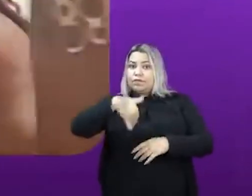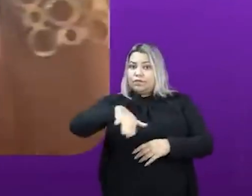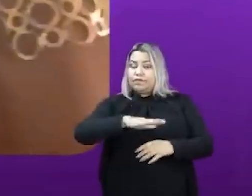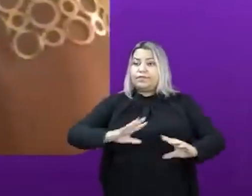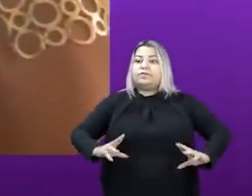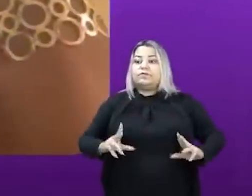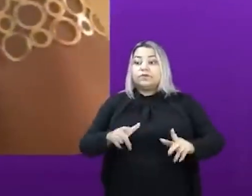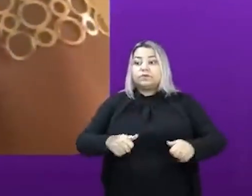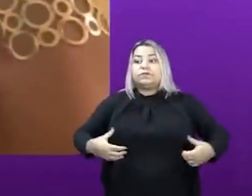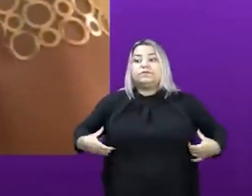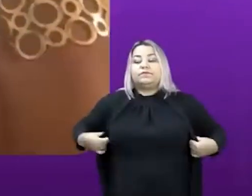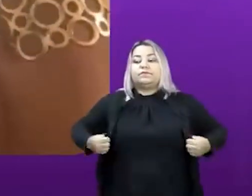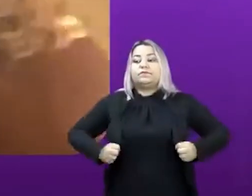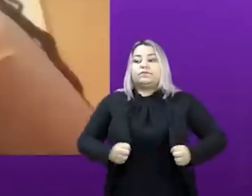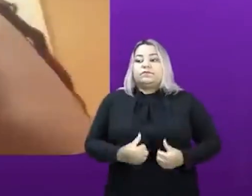hop toda estava